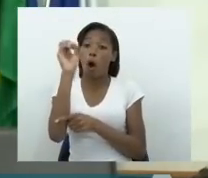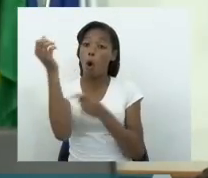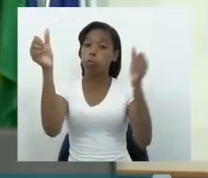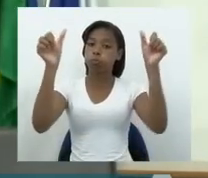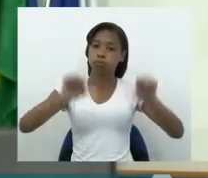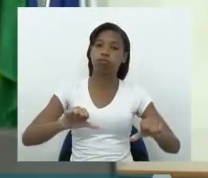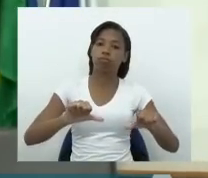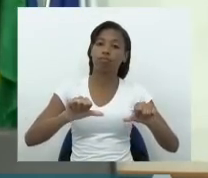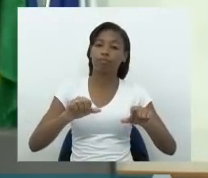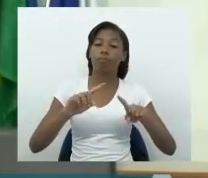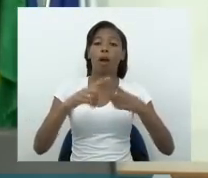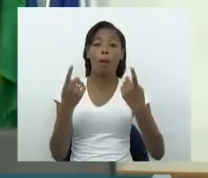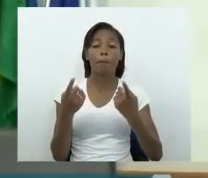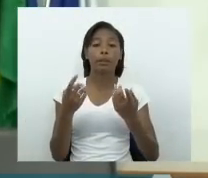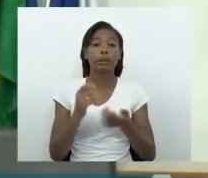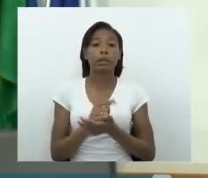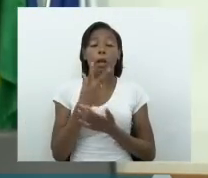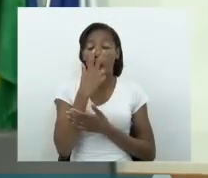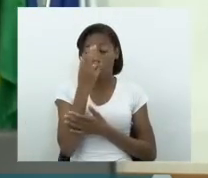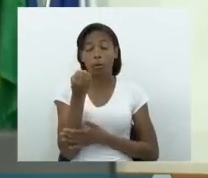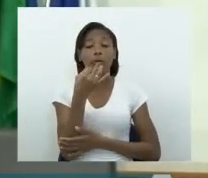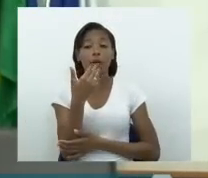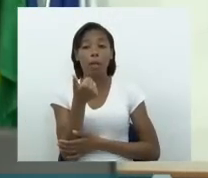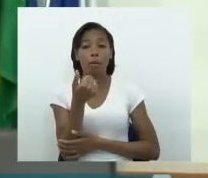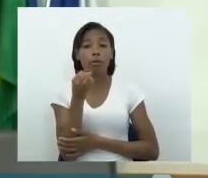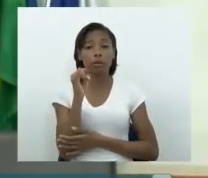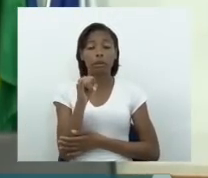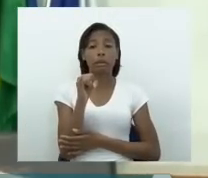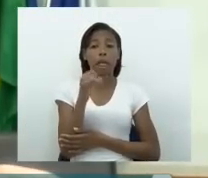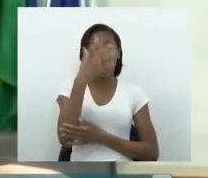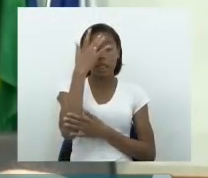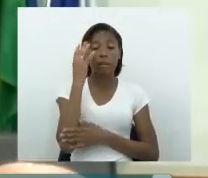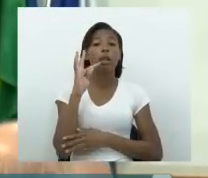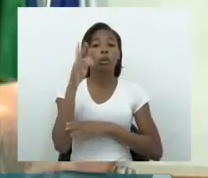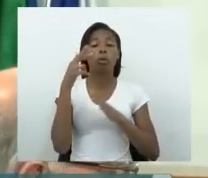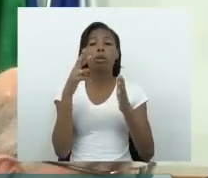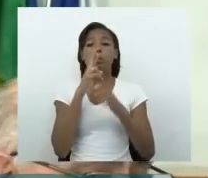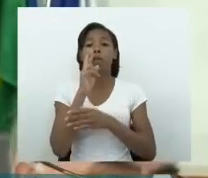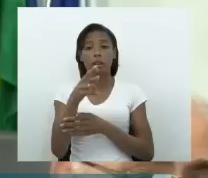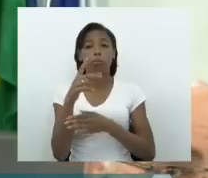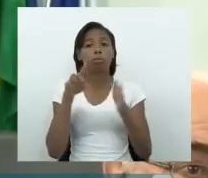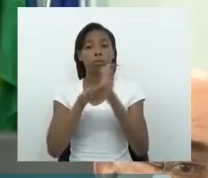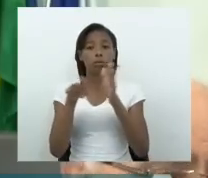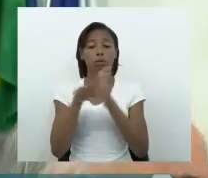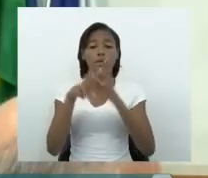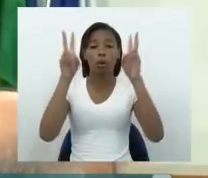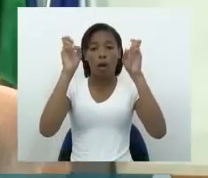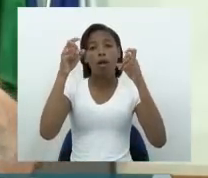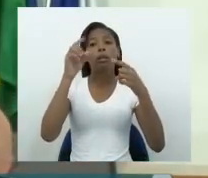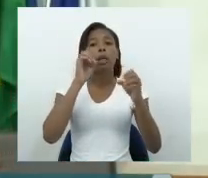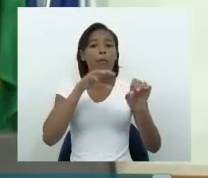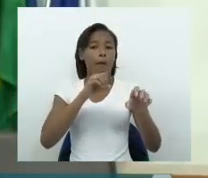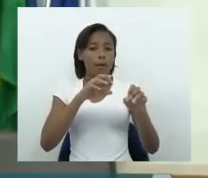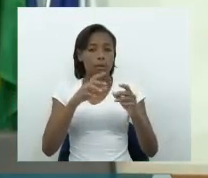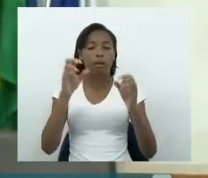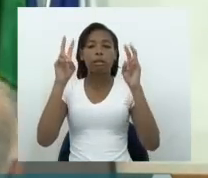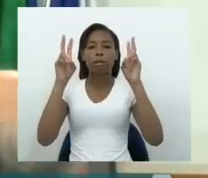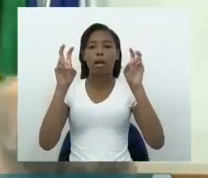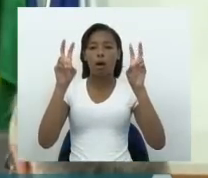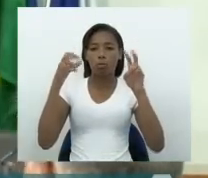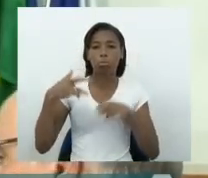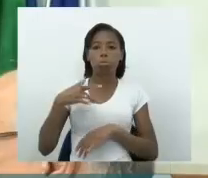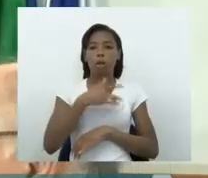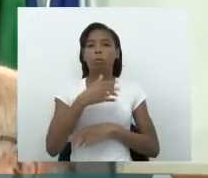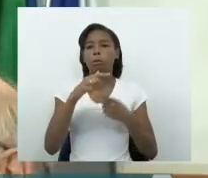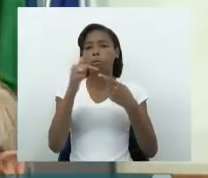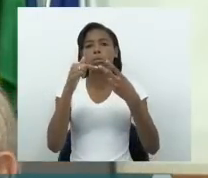presentes, creio que foi satisfatório. Foram respondidas perguntas sobre educação, foram respondidas perguntas sobre saúde, dentre